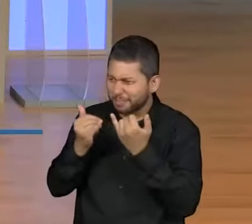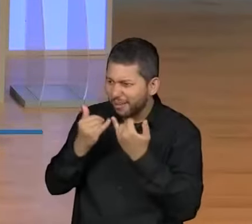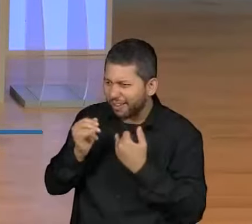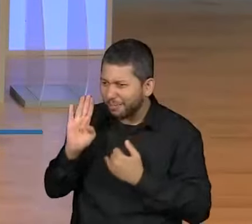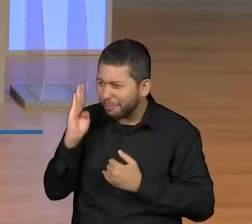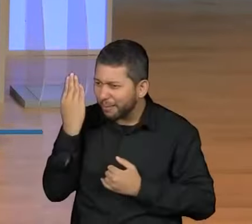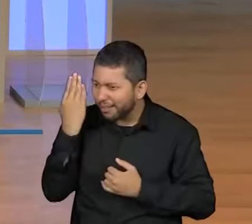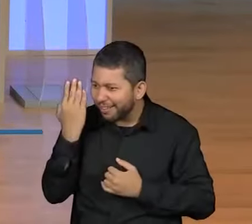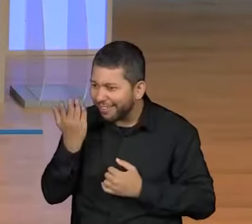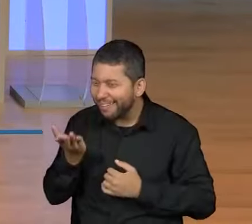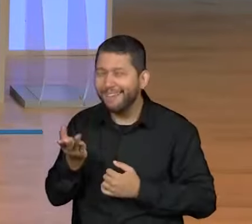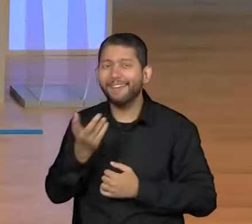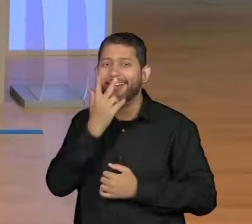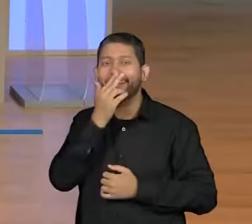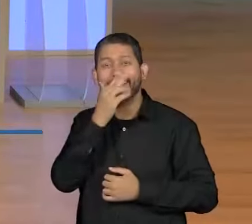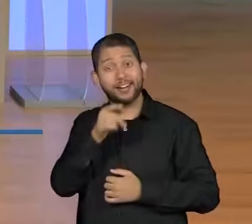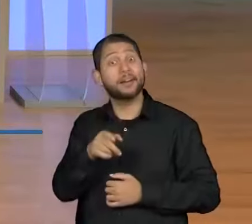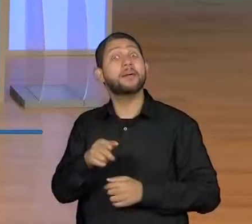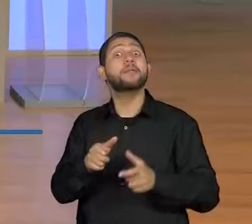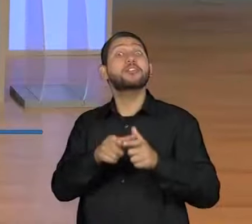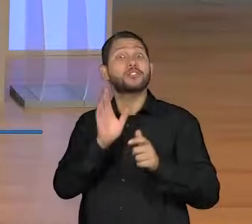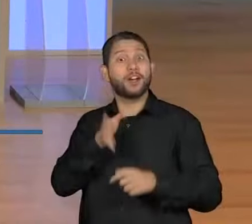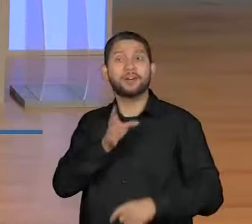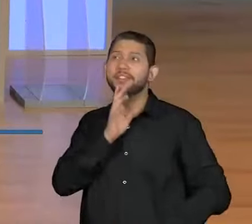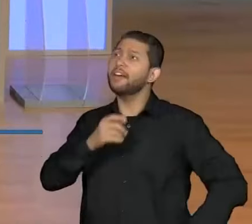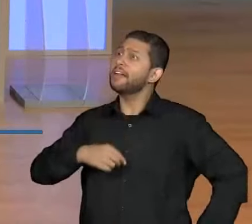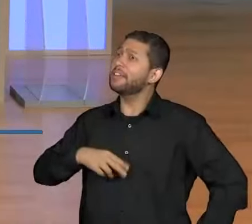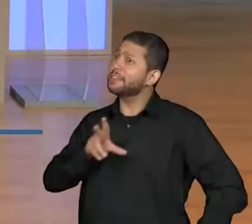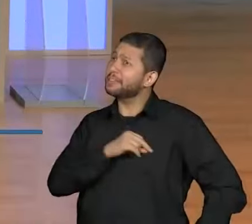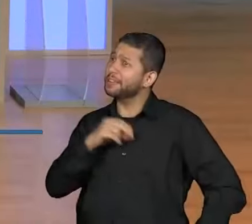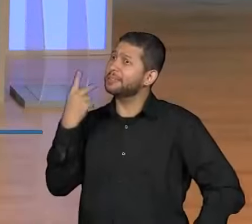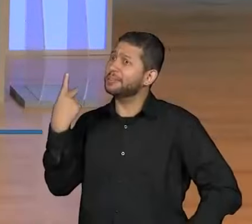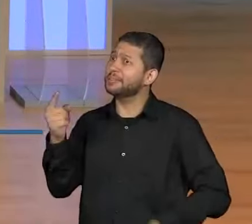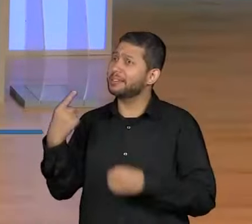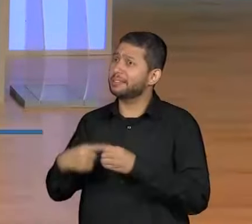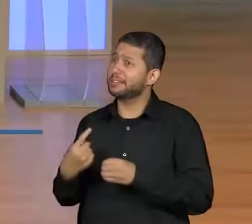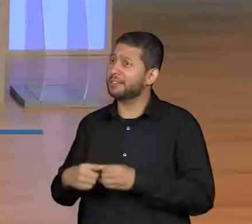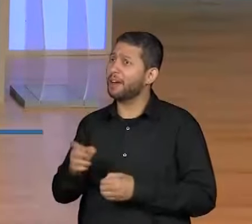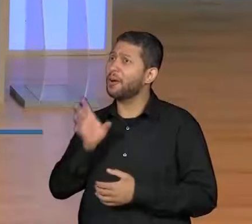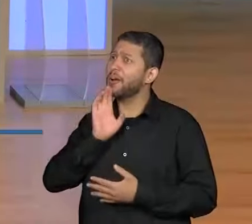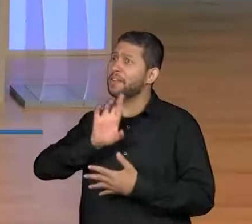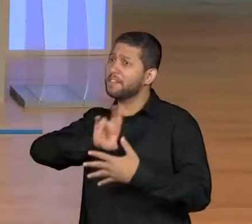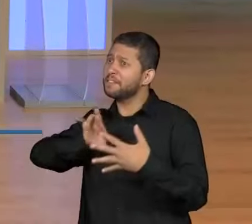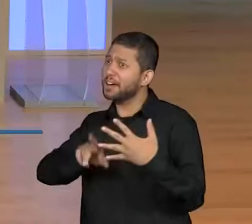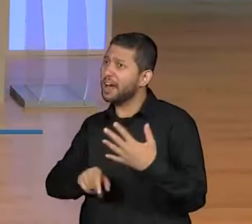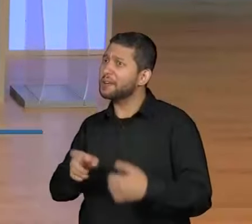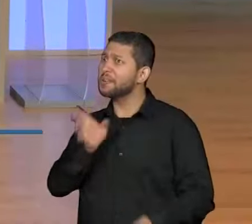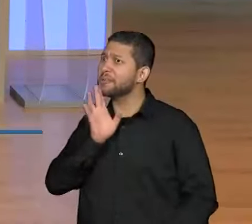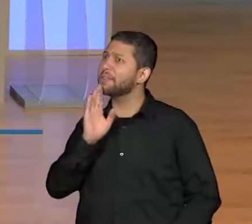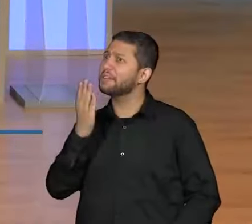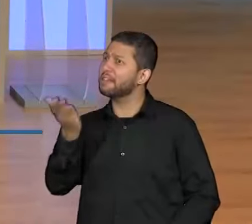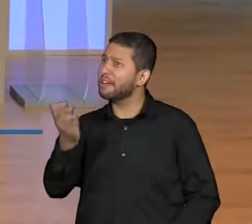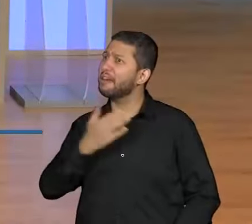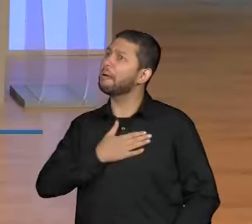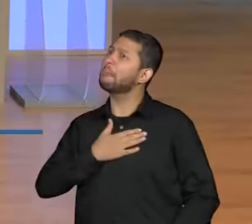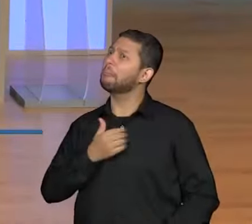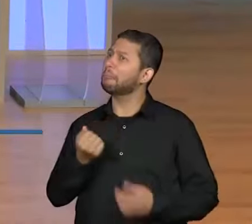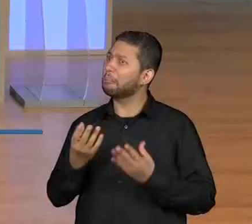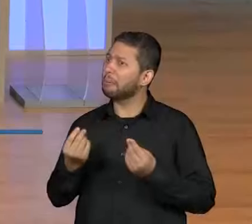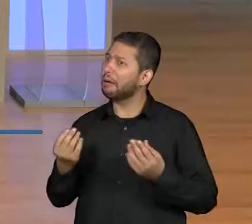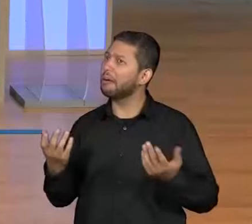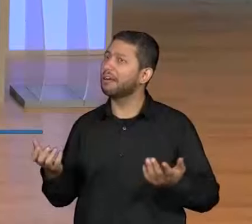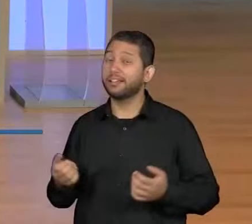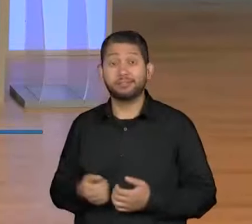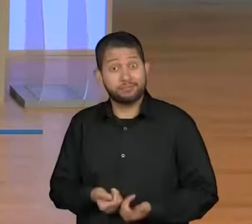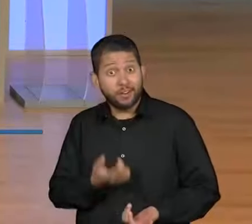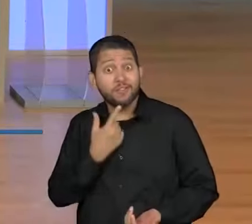gostoso de se visitar. Quanta coisa você sabe da sua cidade, hein? Olha, eu quero que todos os estudantes também façam pesquisas